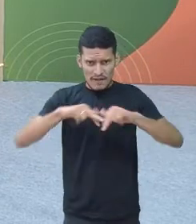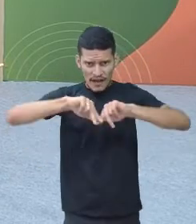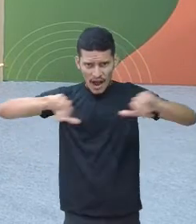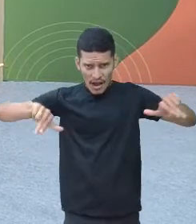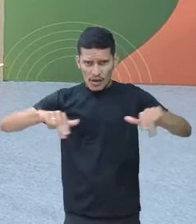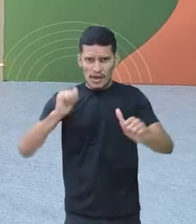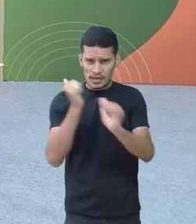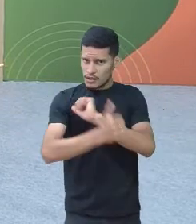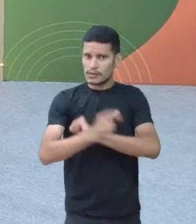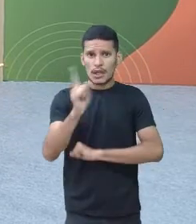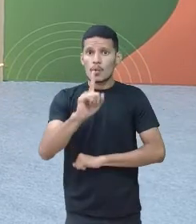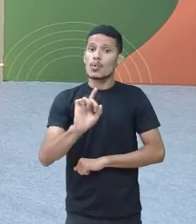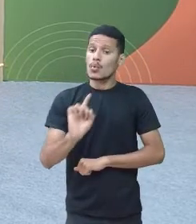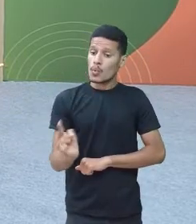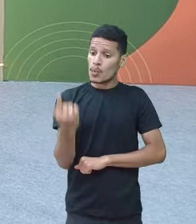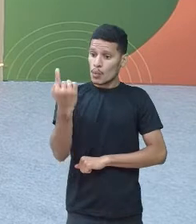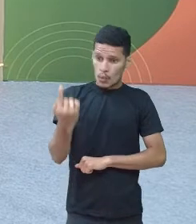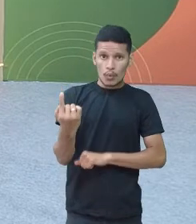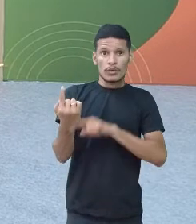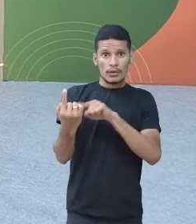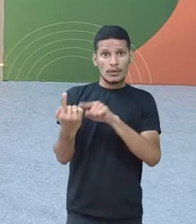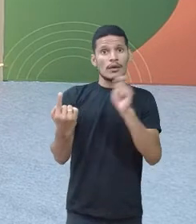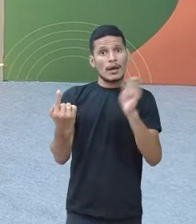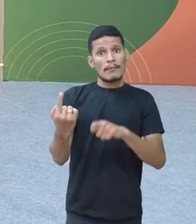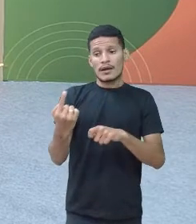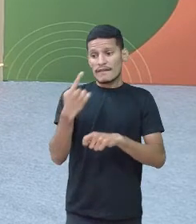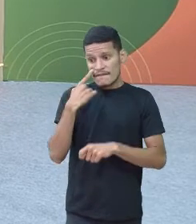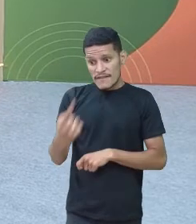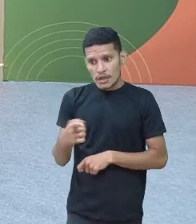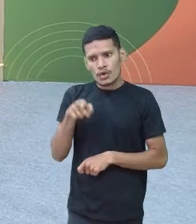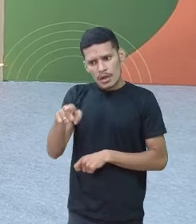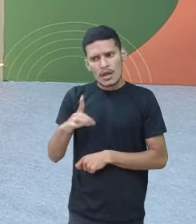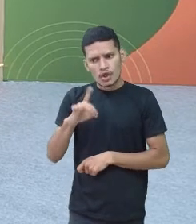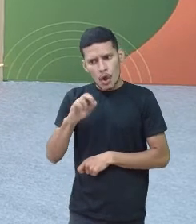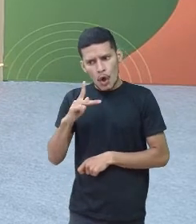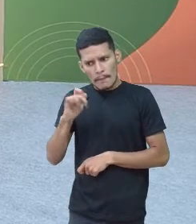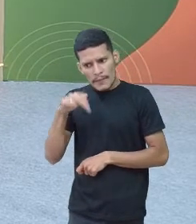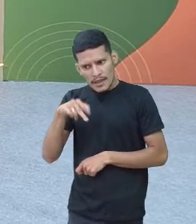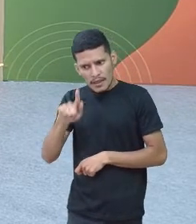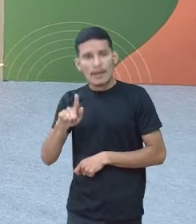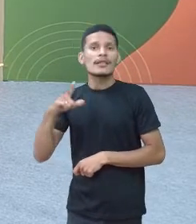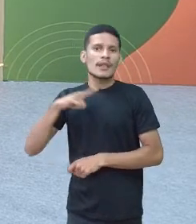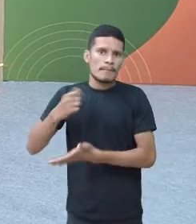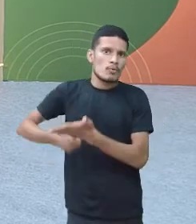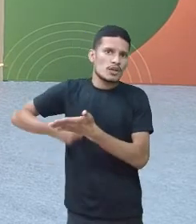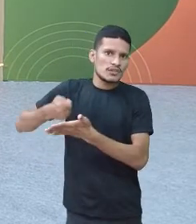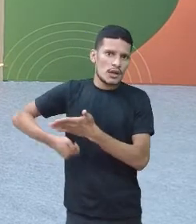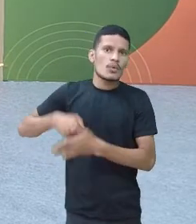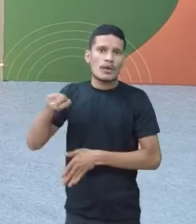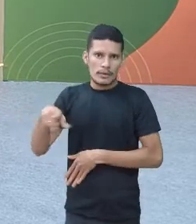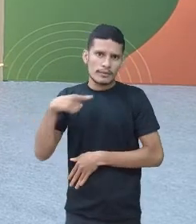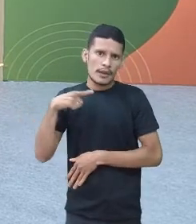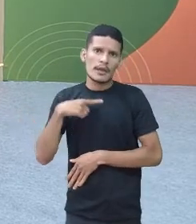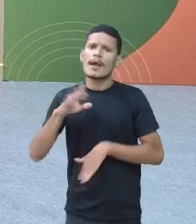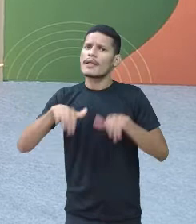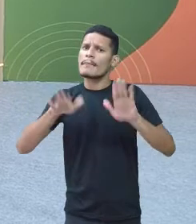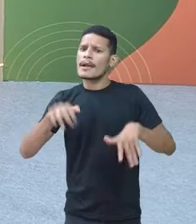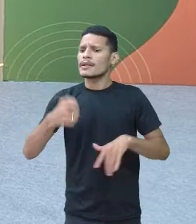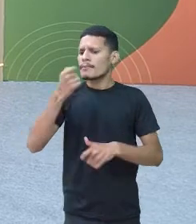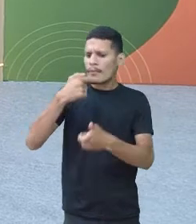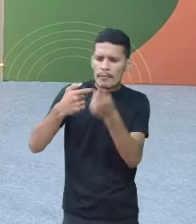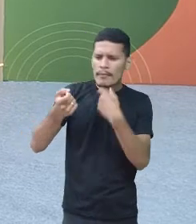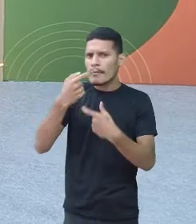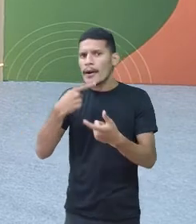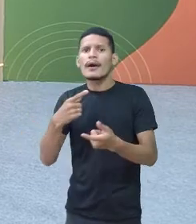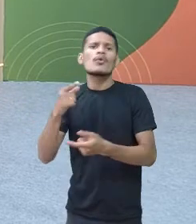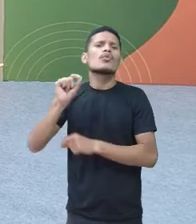um atleta ele é pego no doping, ele tem uma punição, né? E aí vai depender do que é que ele ingeriu, de qual